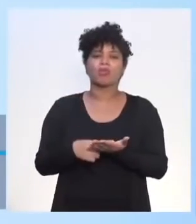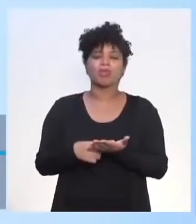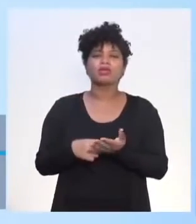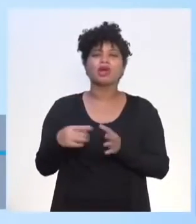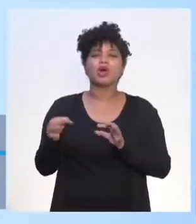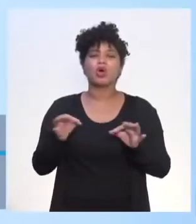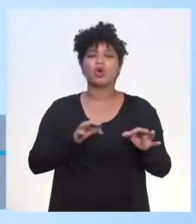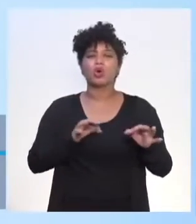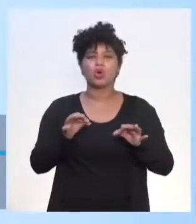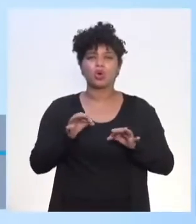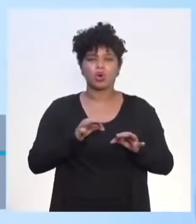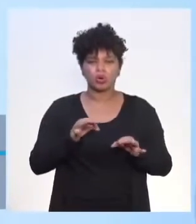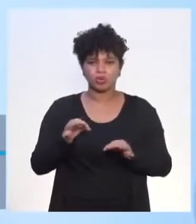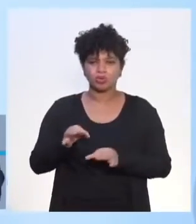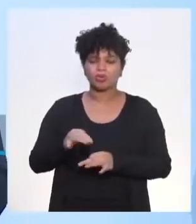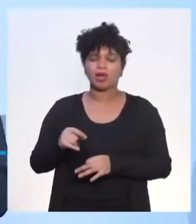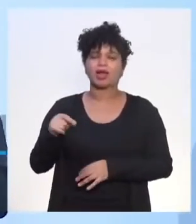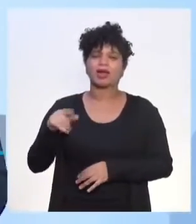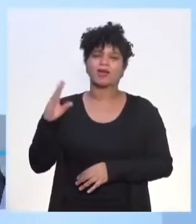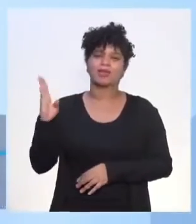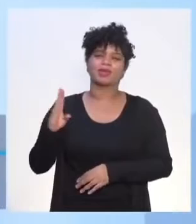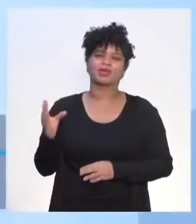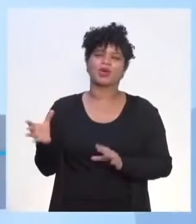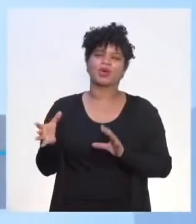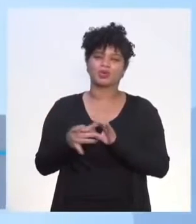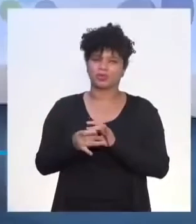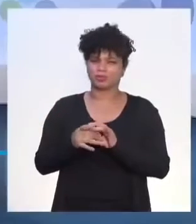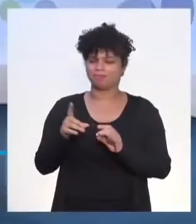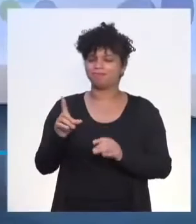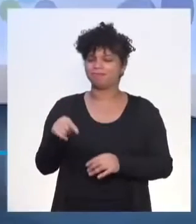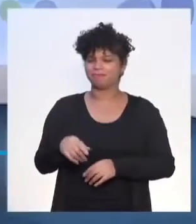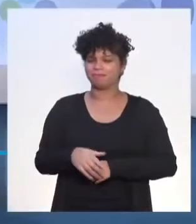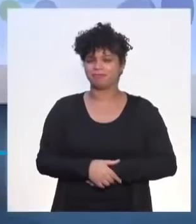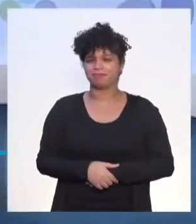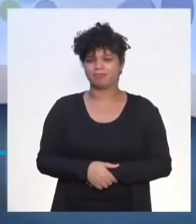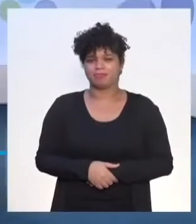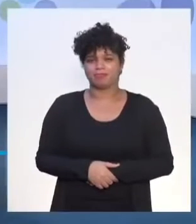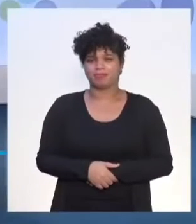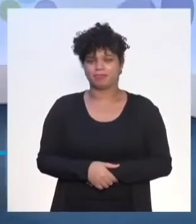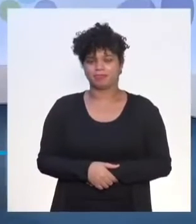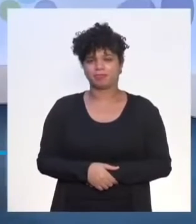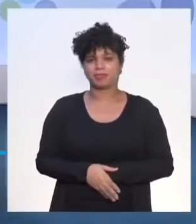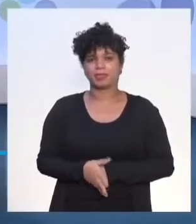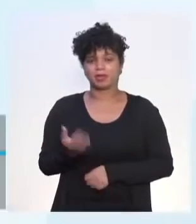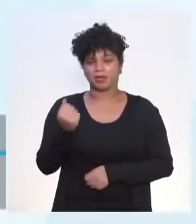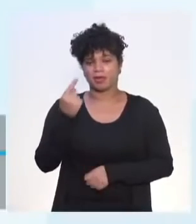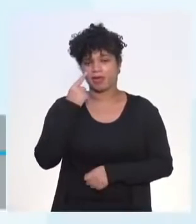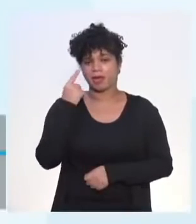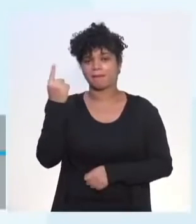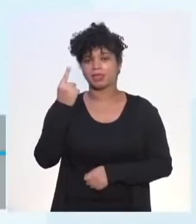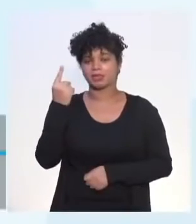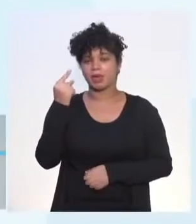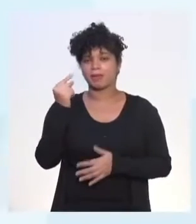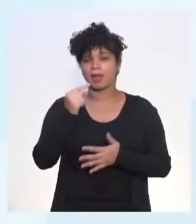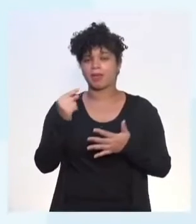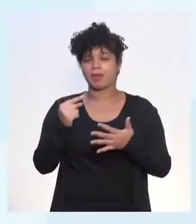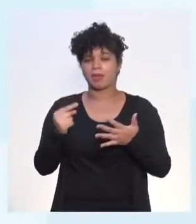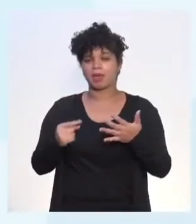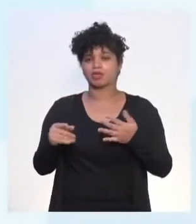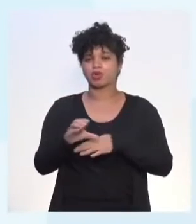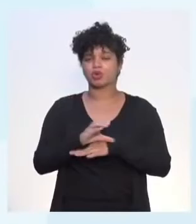território brasileiro à União. Legal? Vamos lá, os principais pontos da Constituição